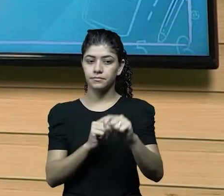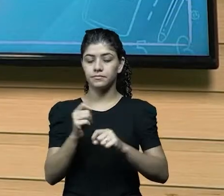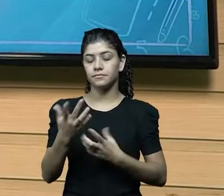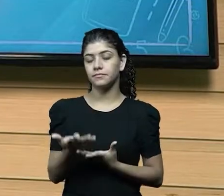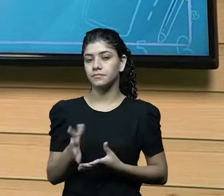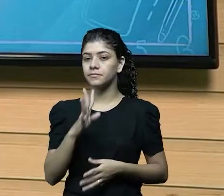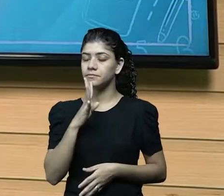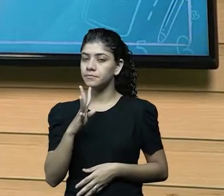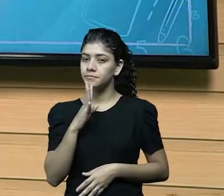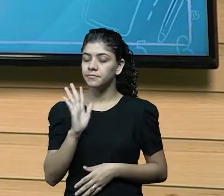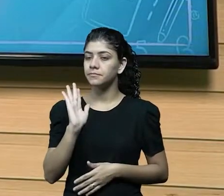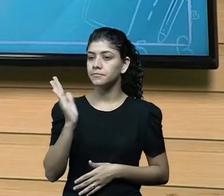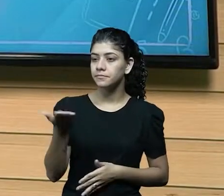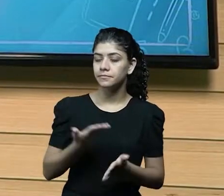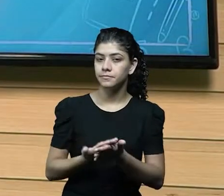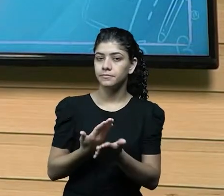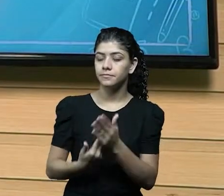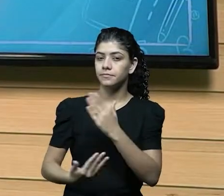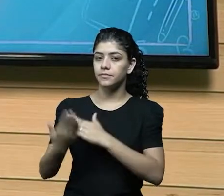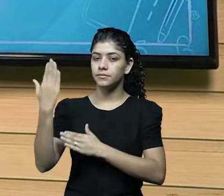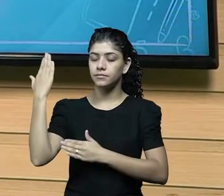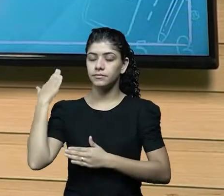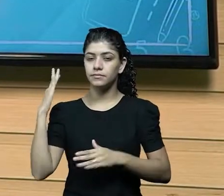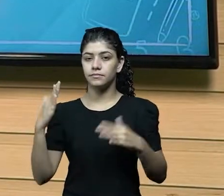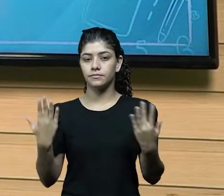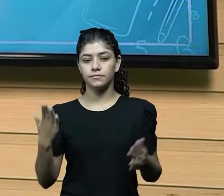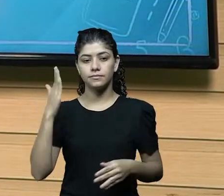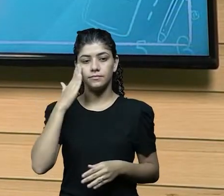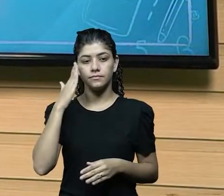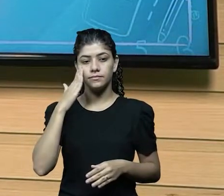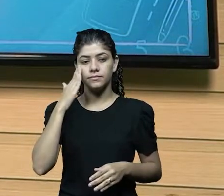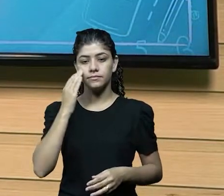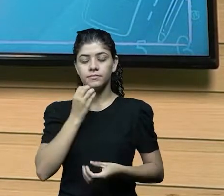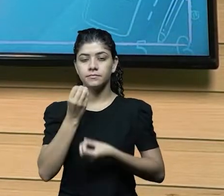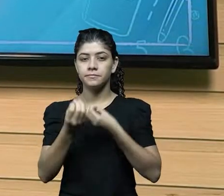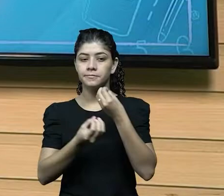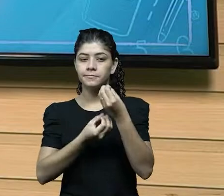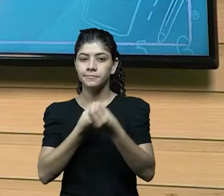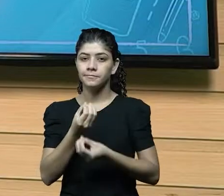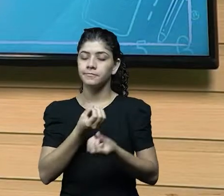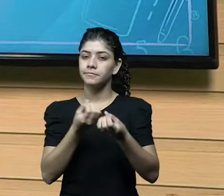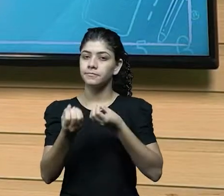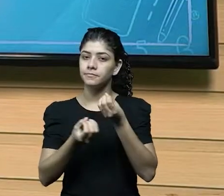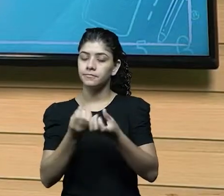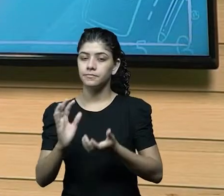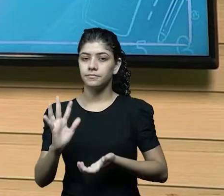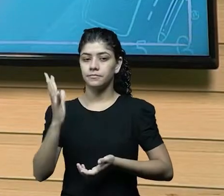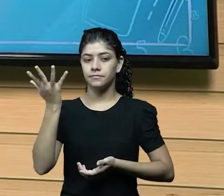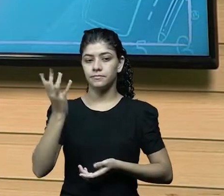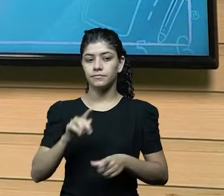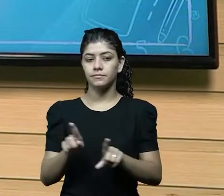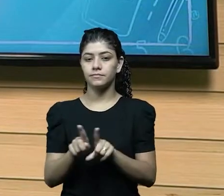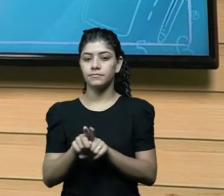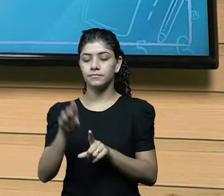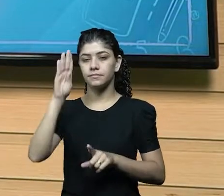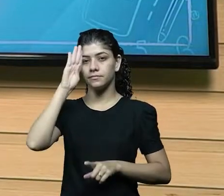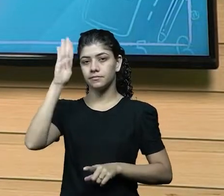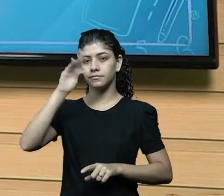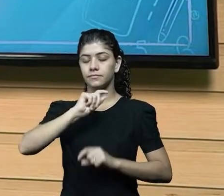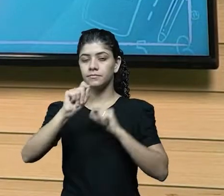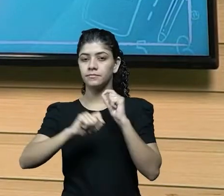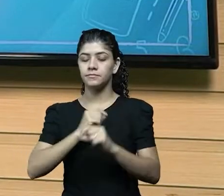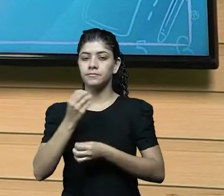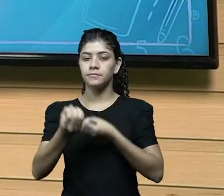aulas anteriores. Vamos entender um pouco mais como é que eles funcionam e principalmente como